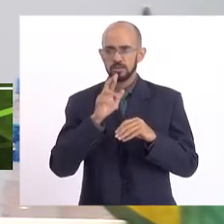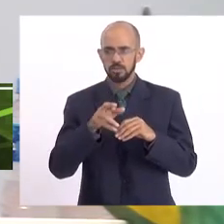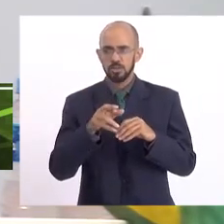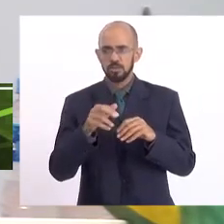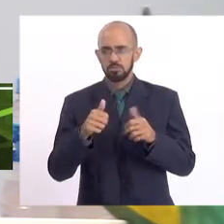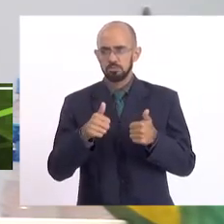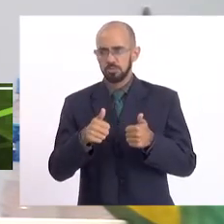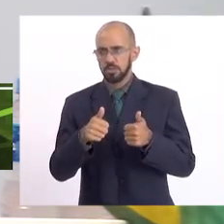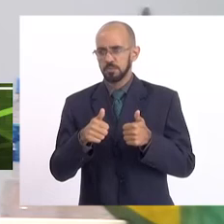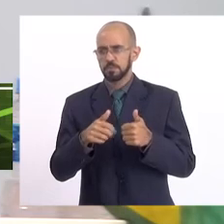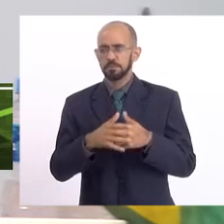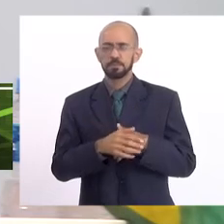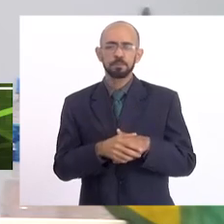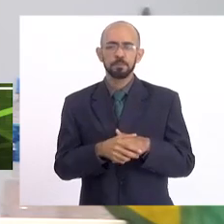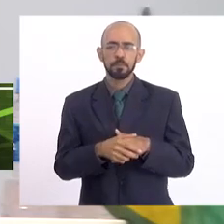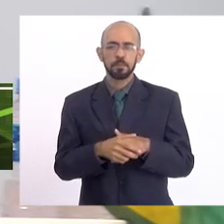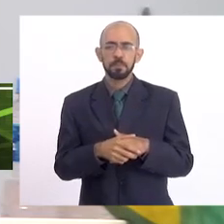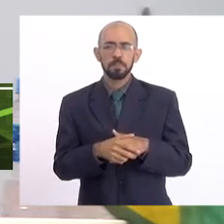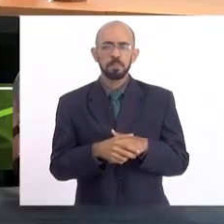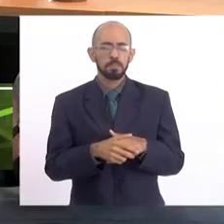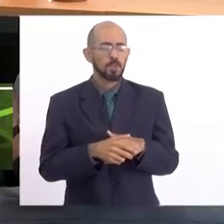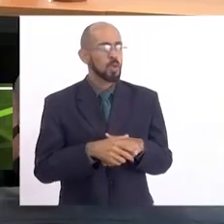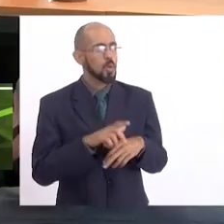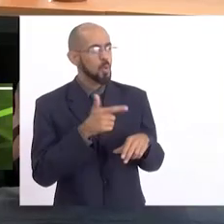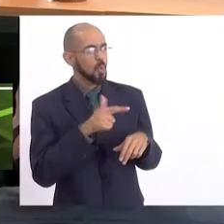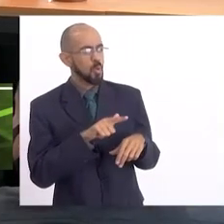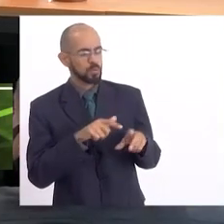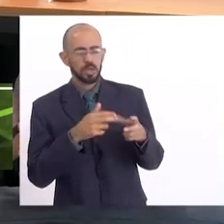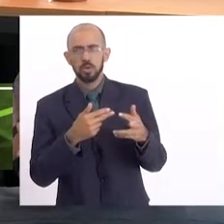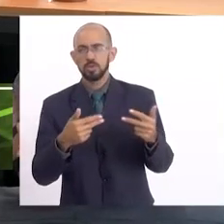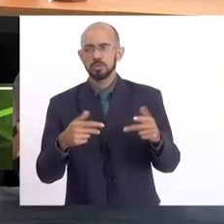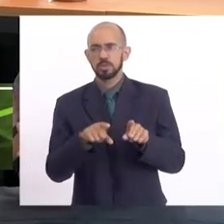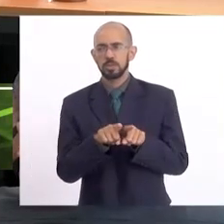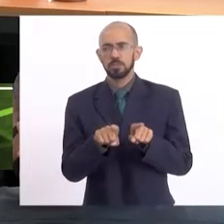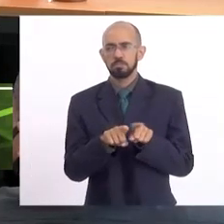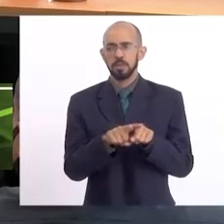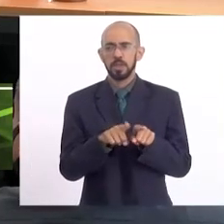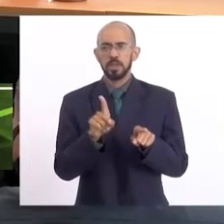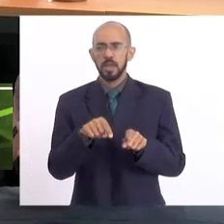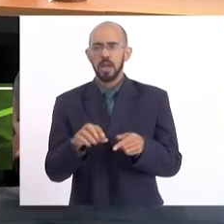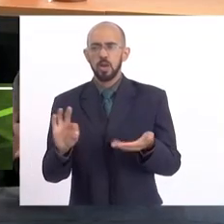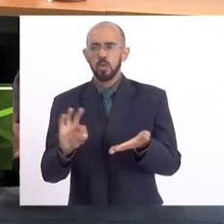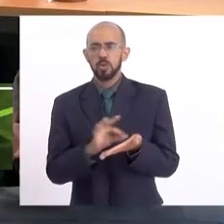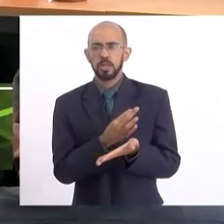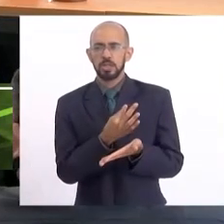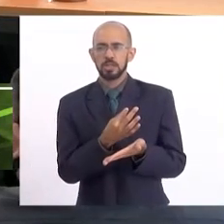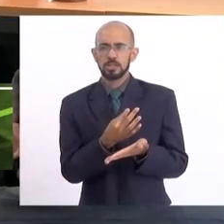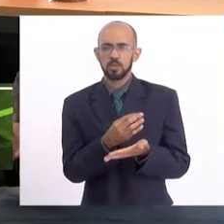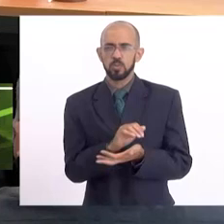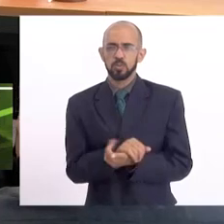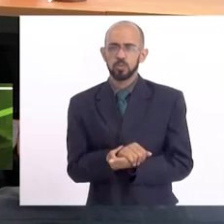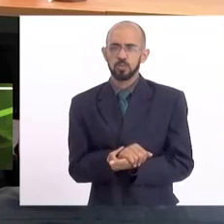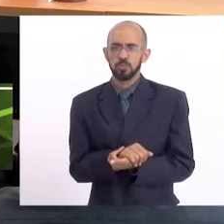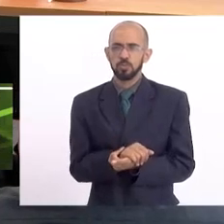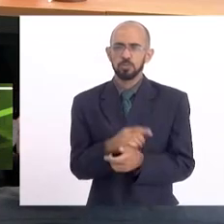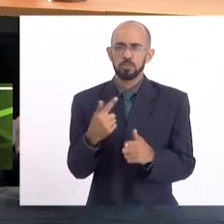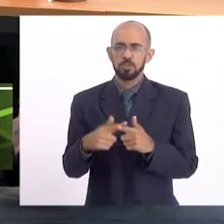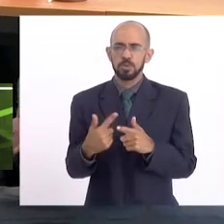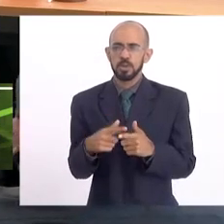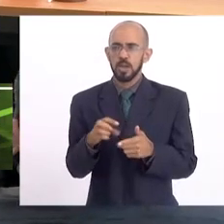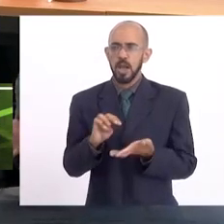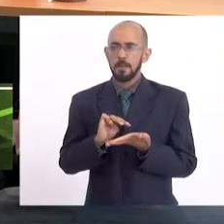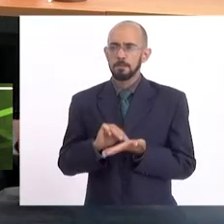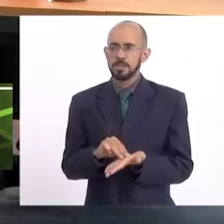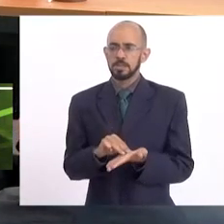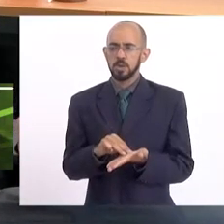duas, a respeito de outra questão pontual, que é essa contratação. Eu acho que a grande missão nossa aqui é